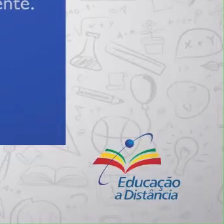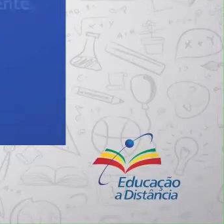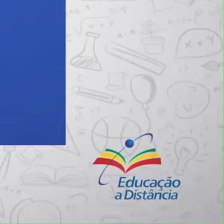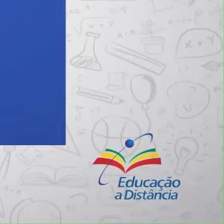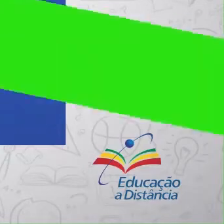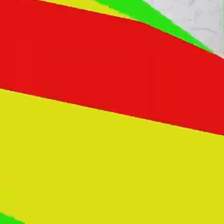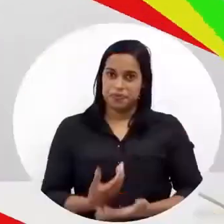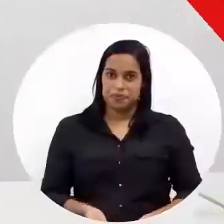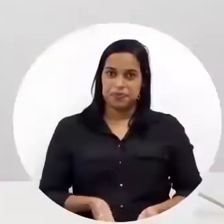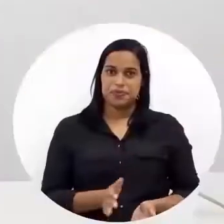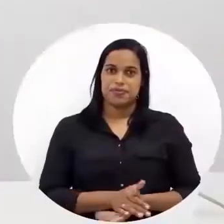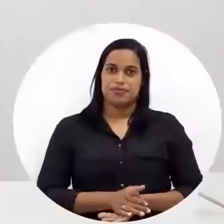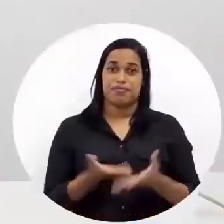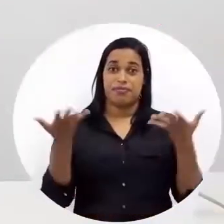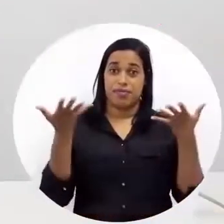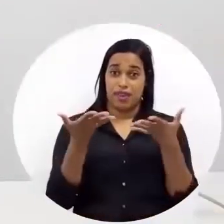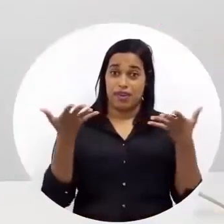ambiente.